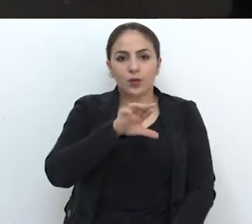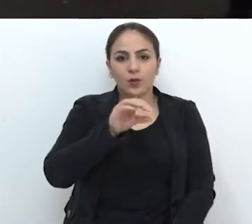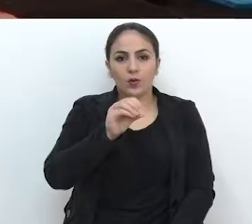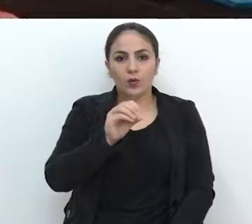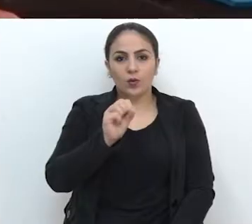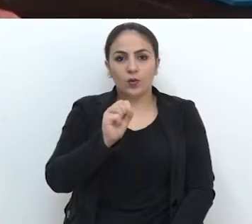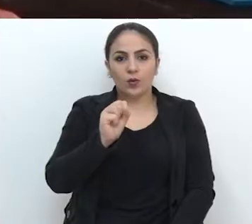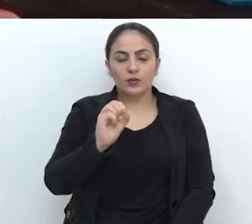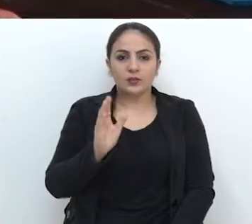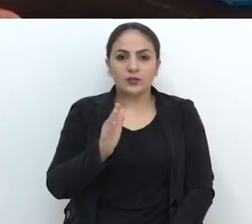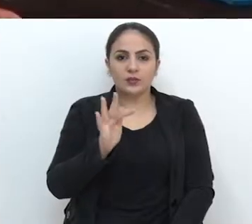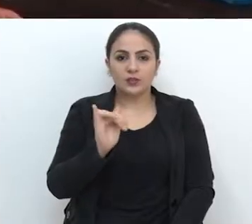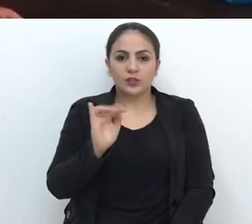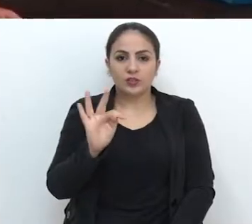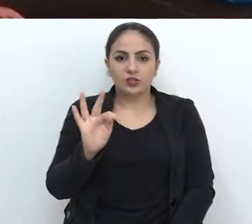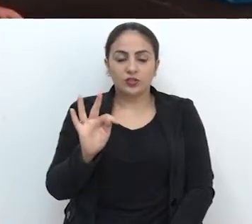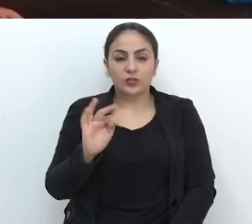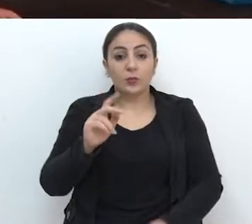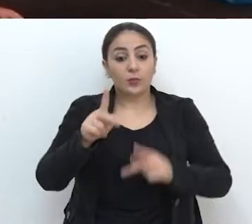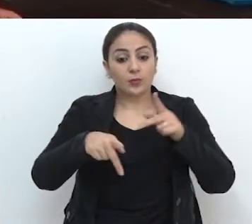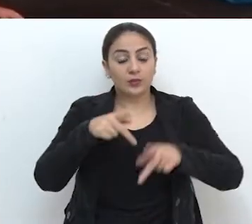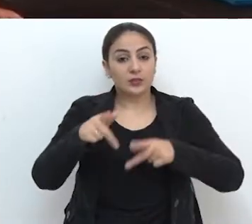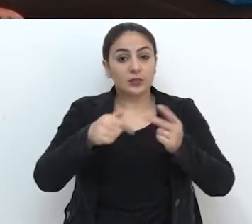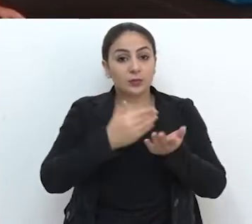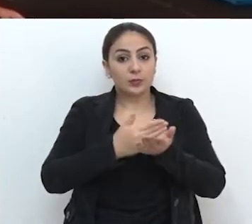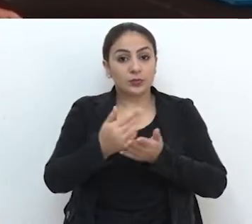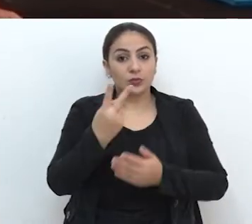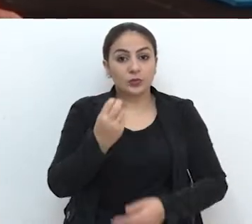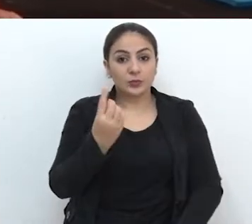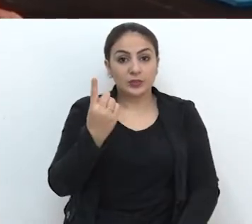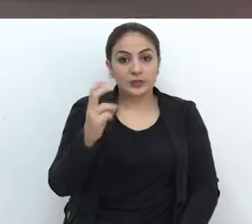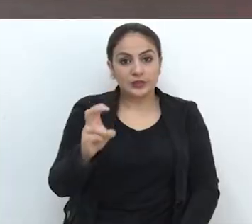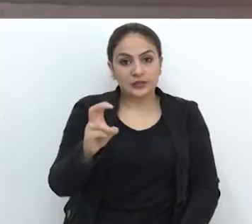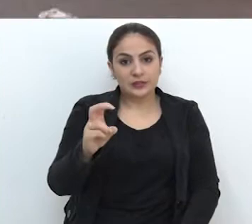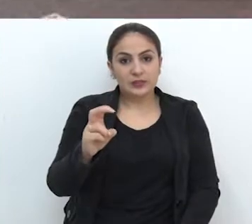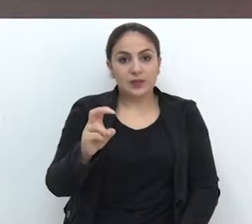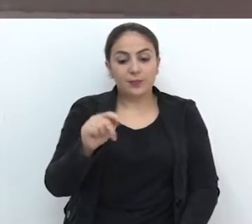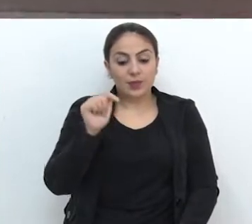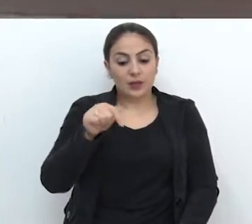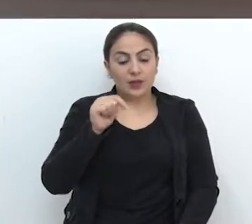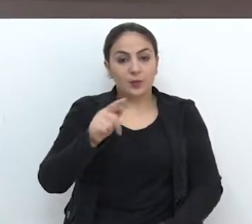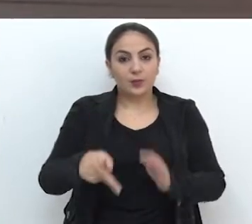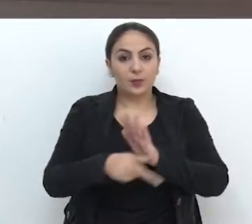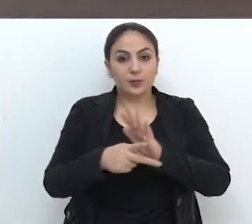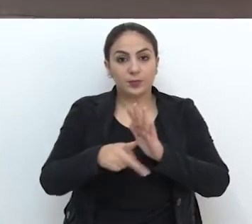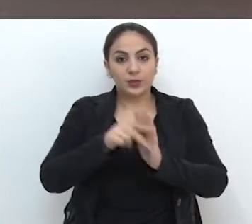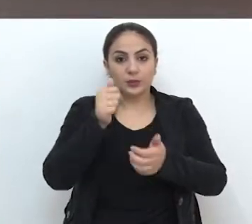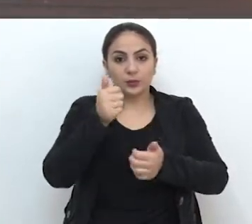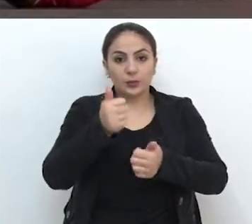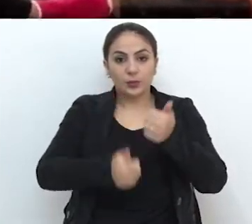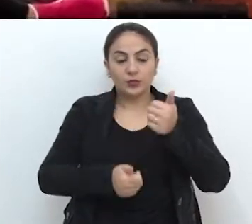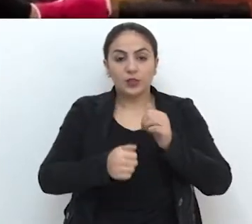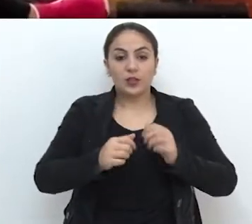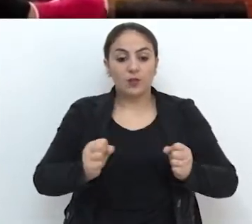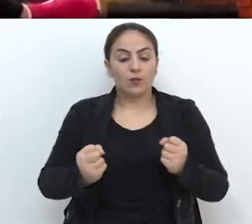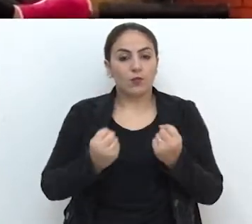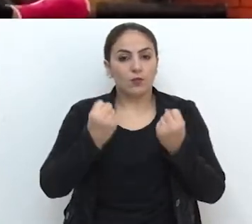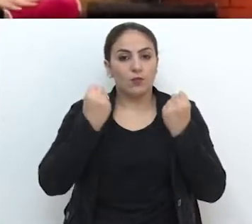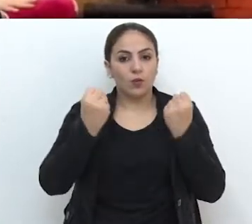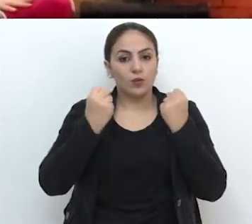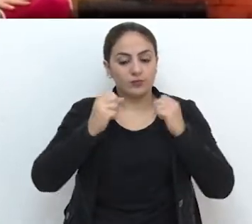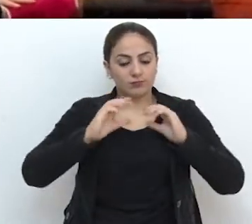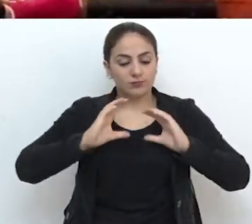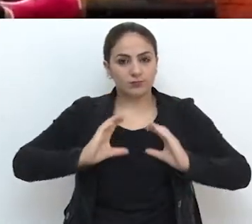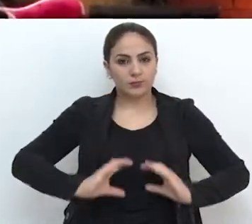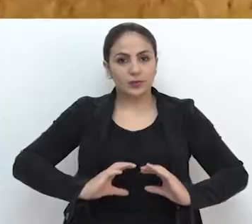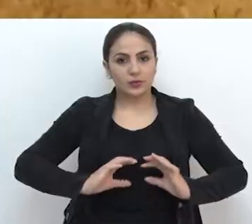CrossFit. Popularizado no Brasil a partir de 2015, a modalidade esportiva de força e